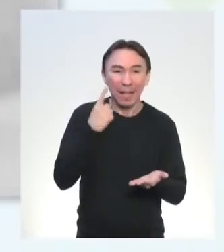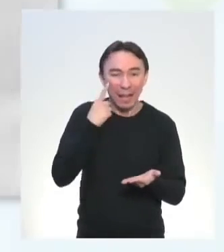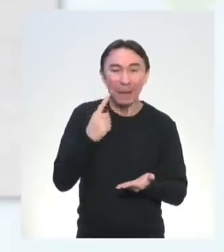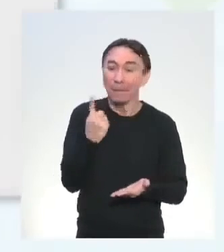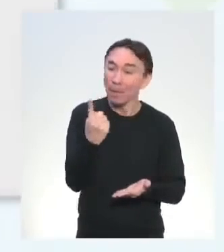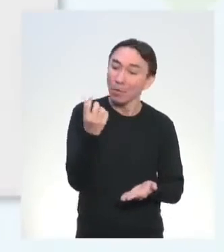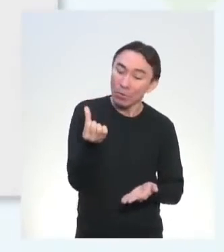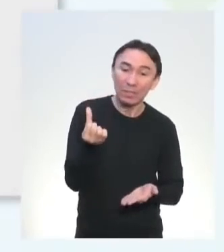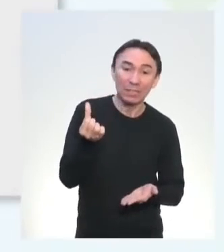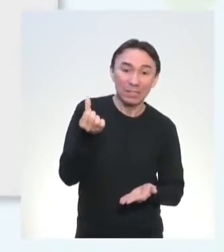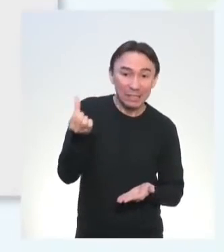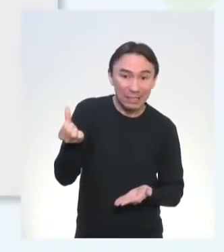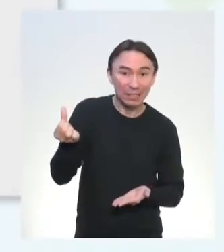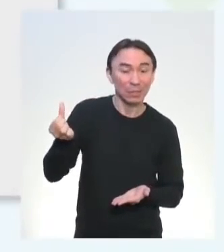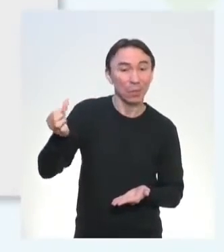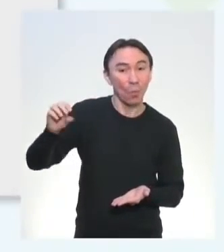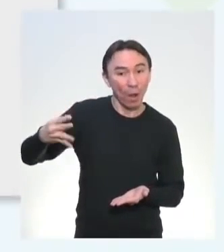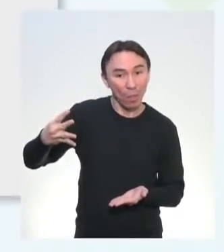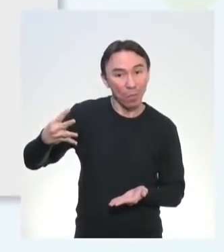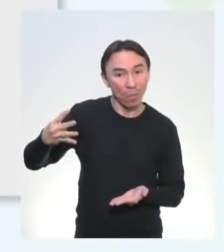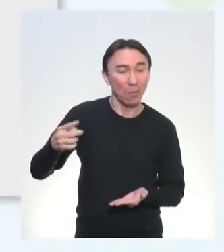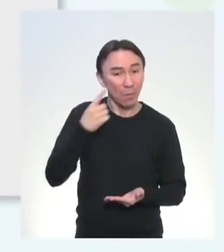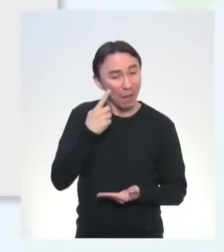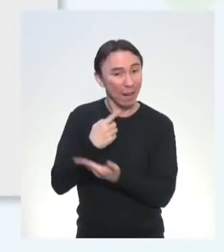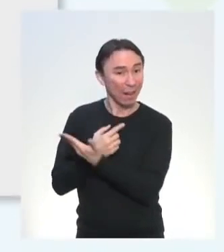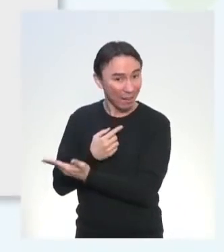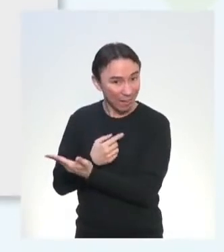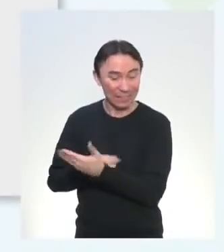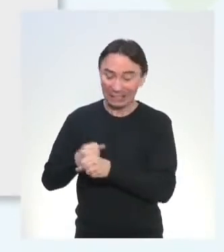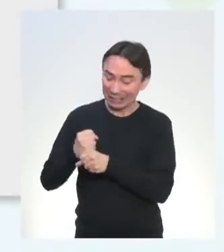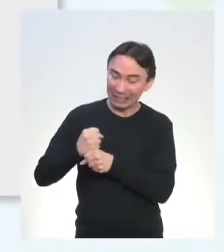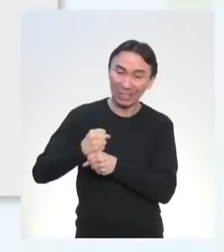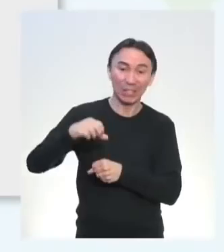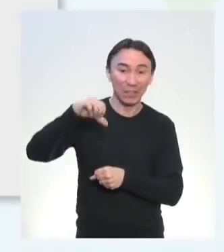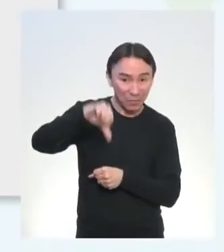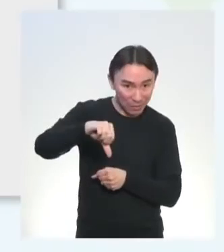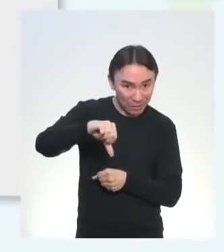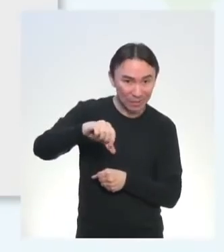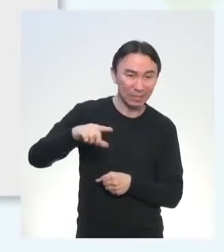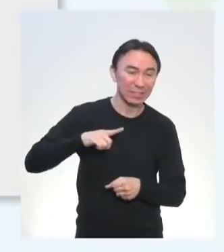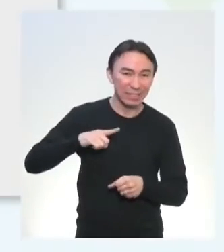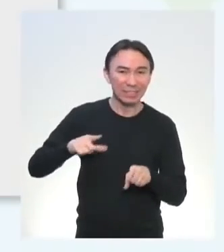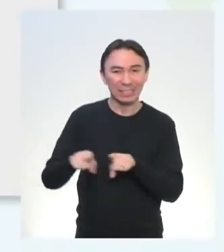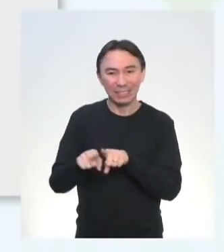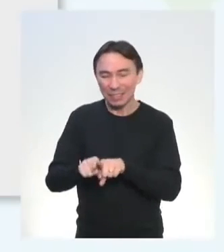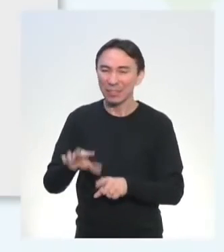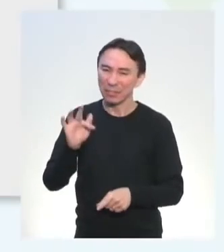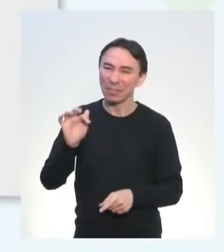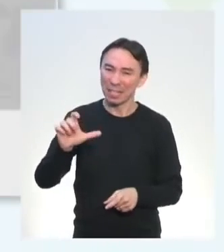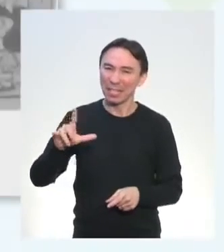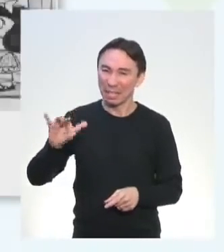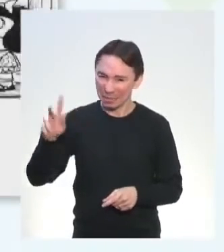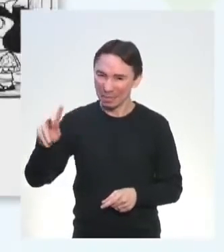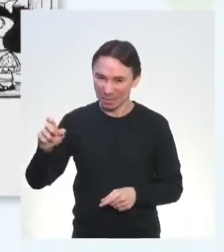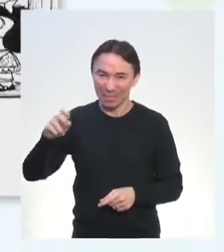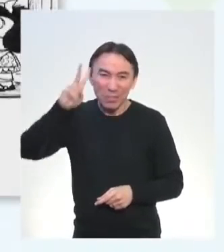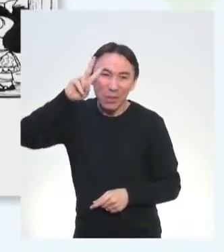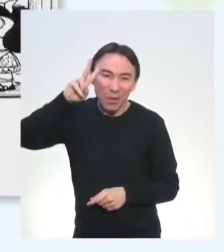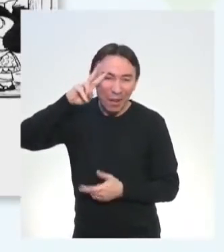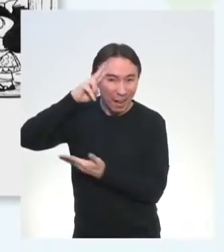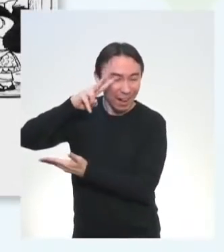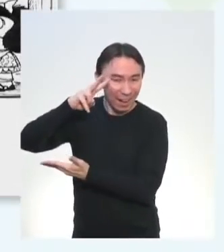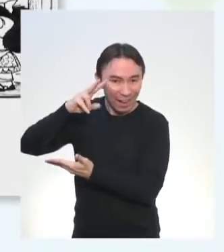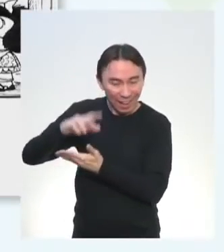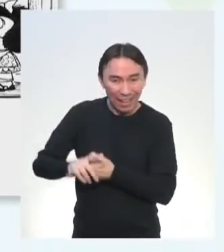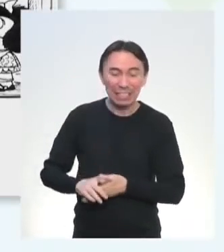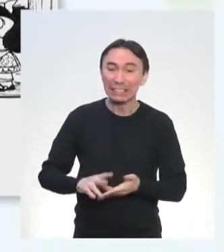1964. Por 9 anos, as histórias de Mafalda, Guile, Susanita, Felipe e companhia foram